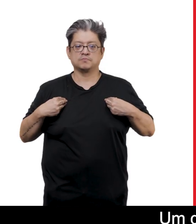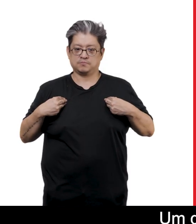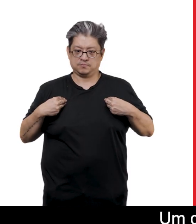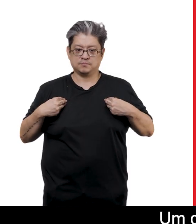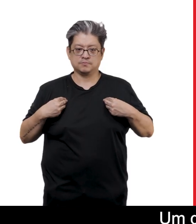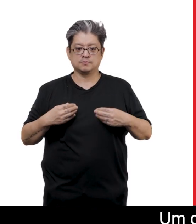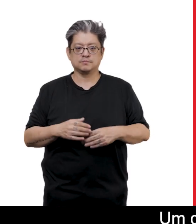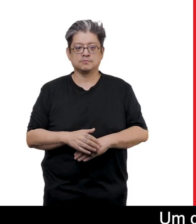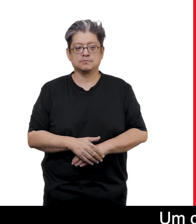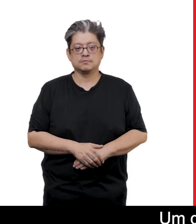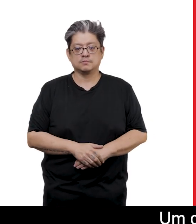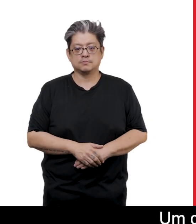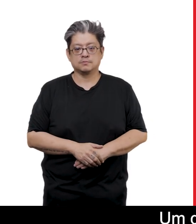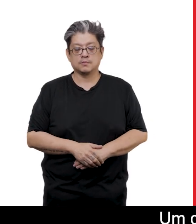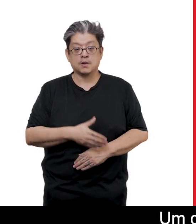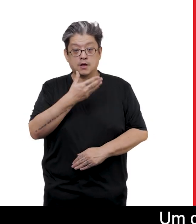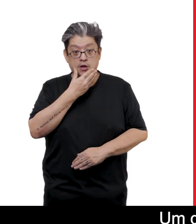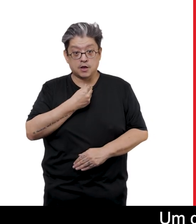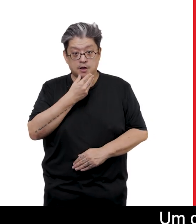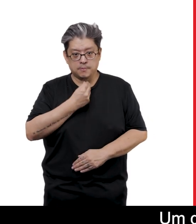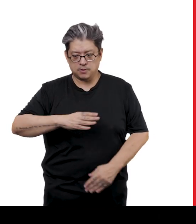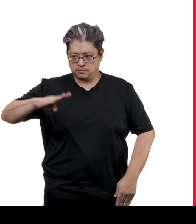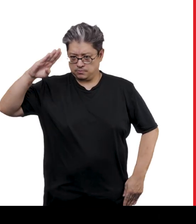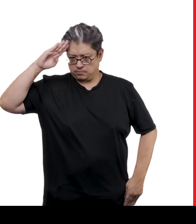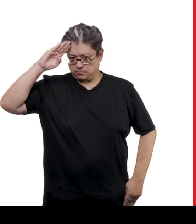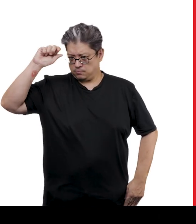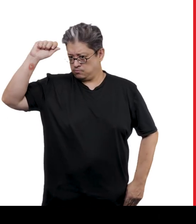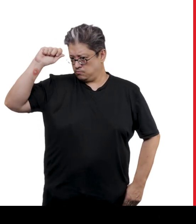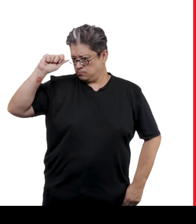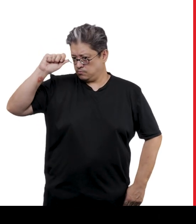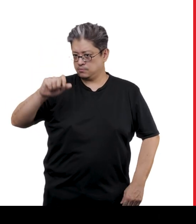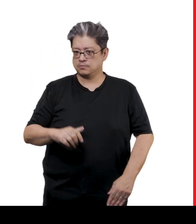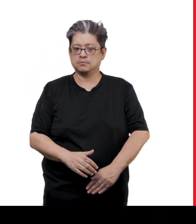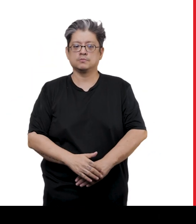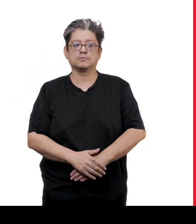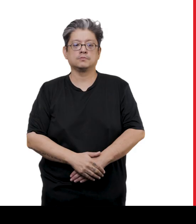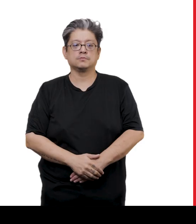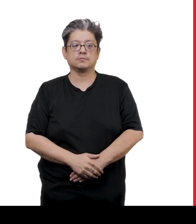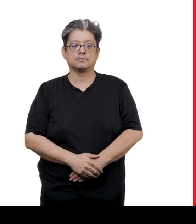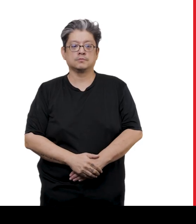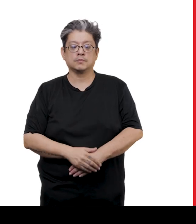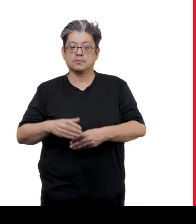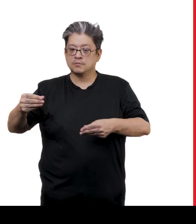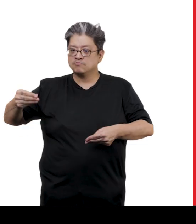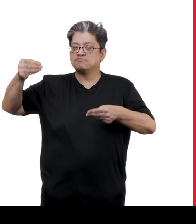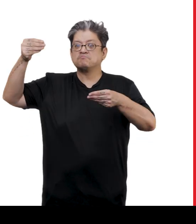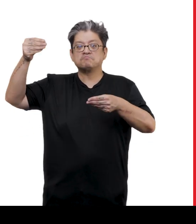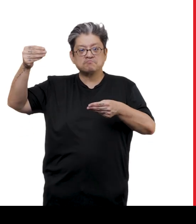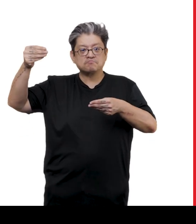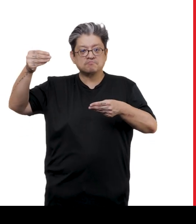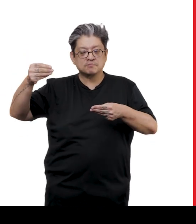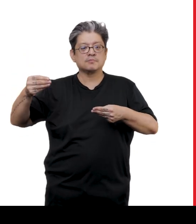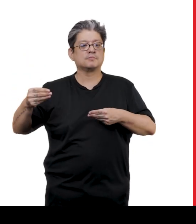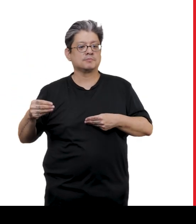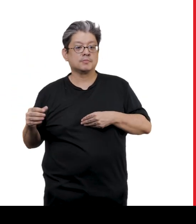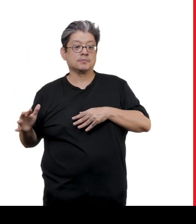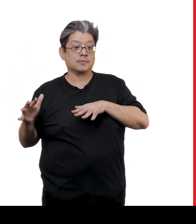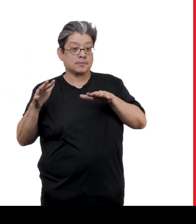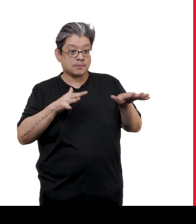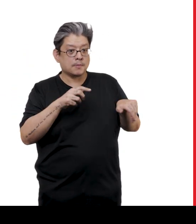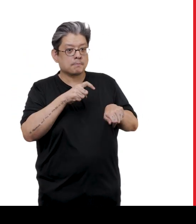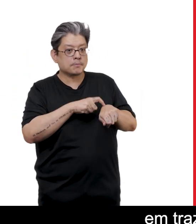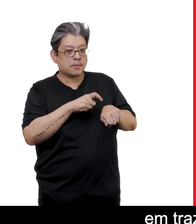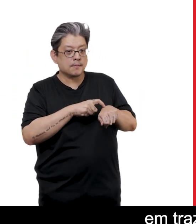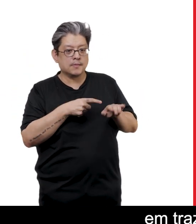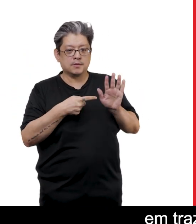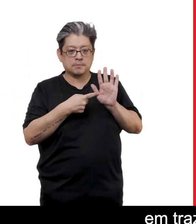obra e está fardado como capitão da embarcação. Esse momento simboliza a determinação de Bardi e